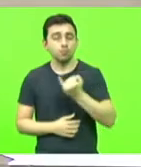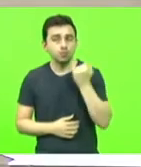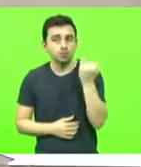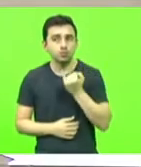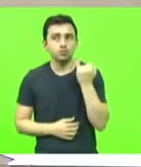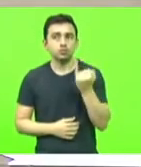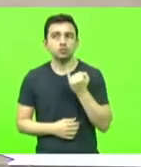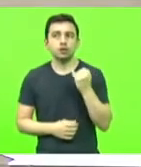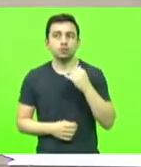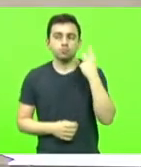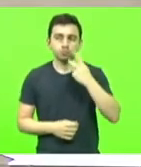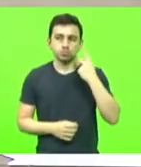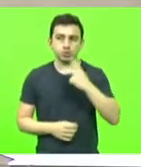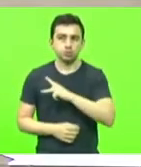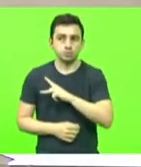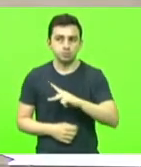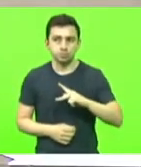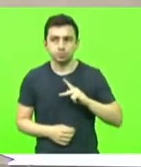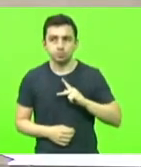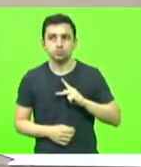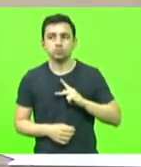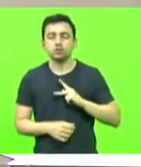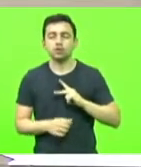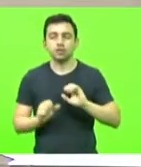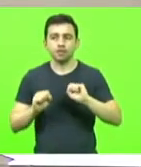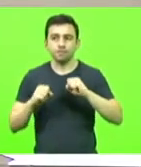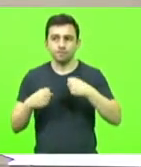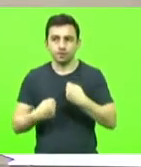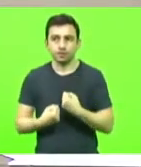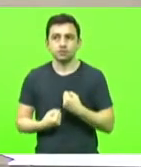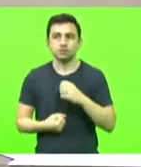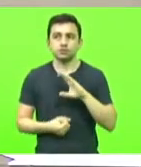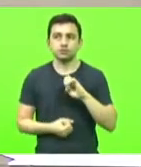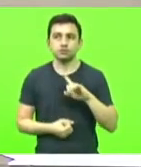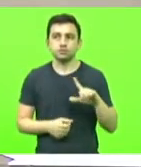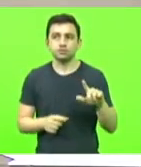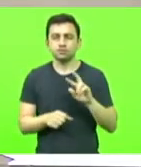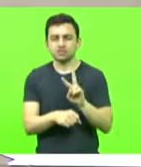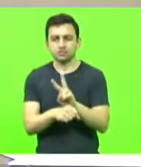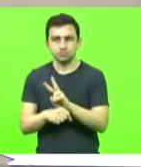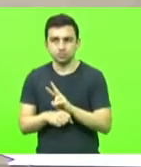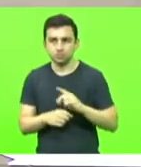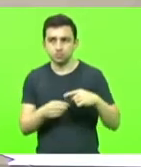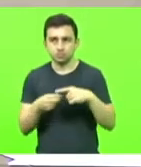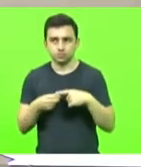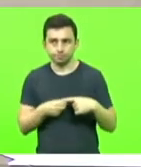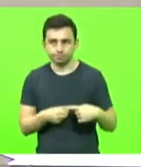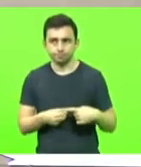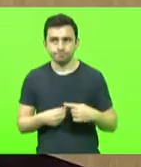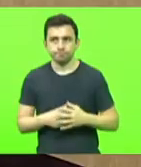da política pública de defesa civil nos municípios.